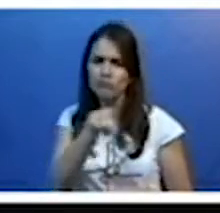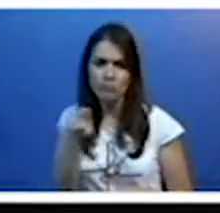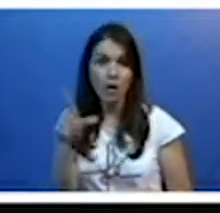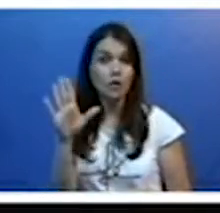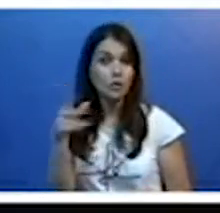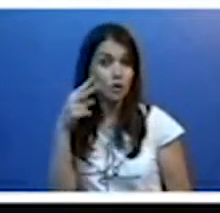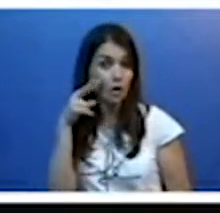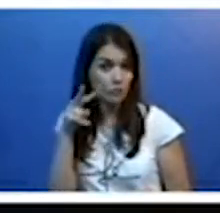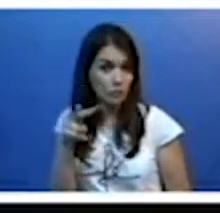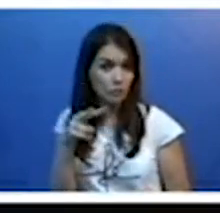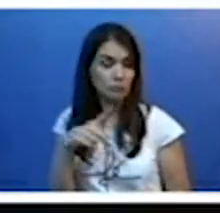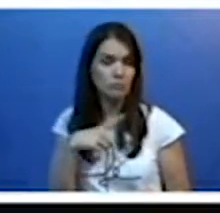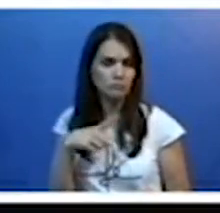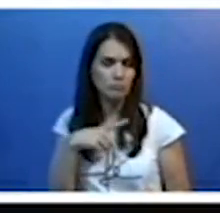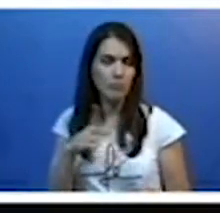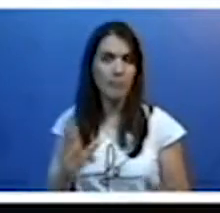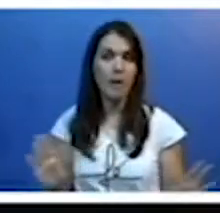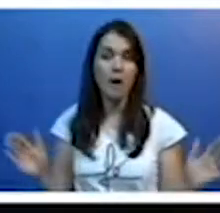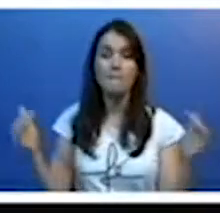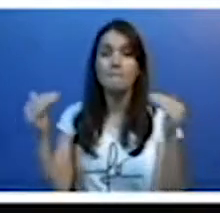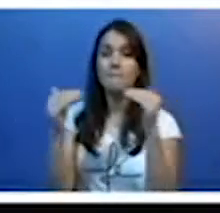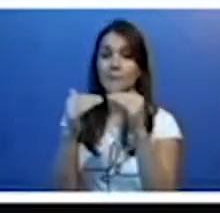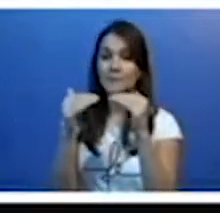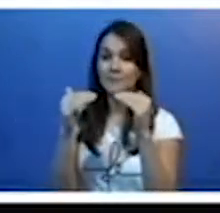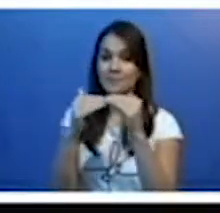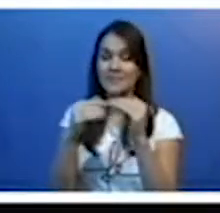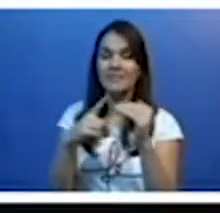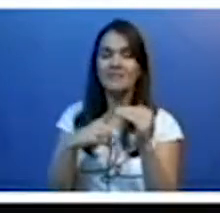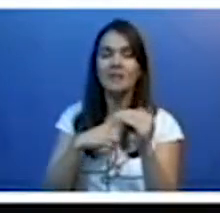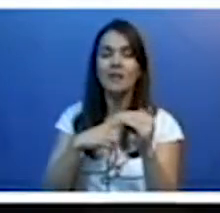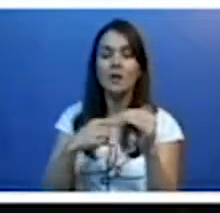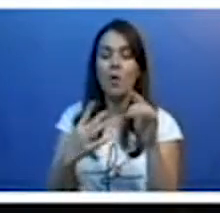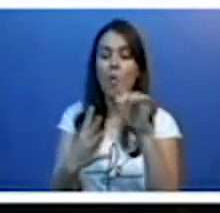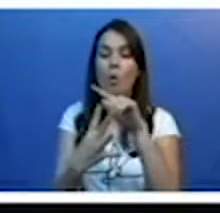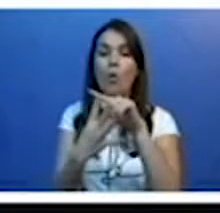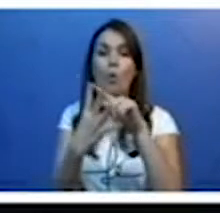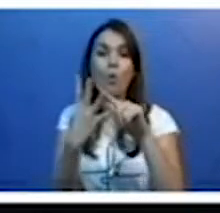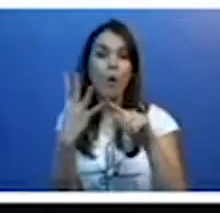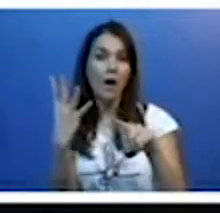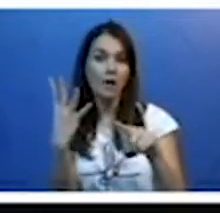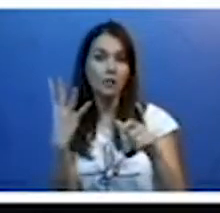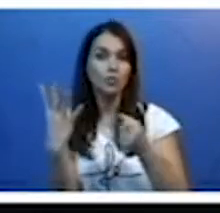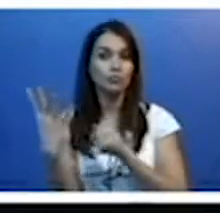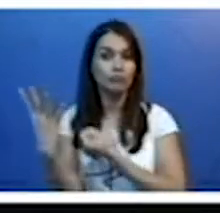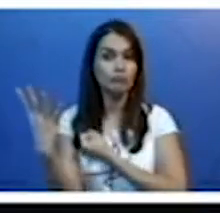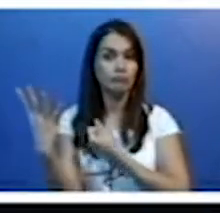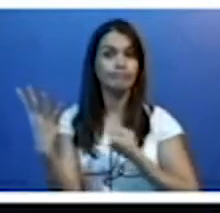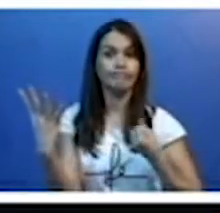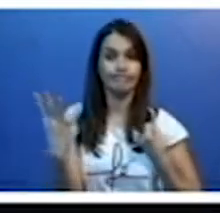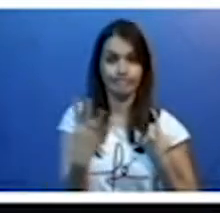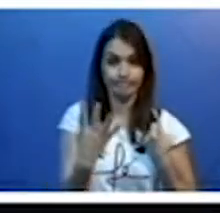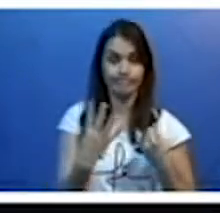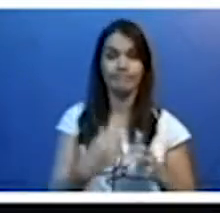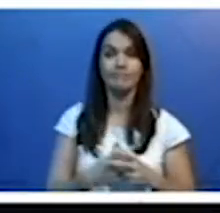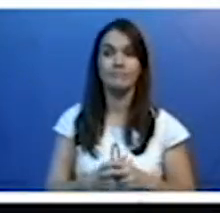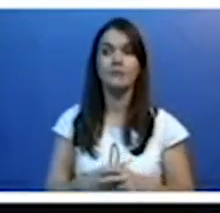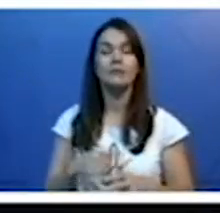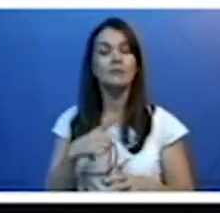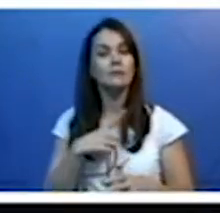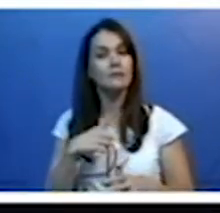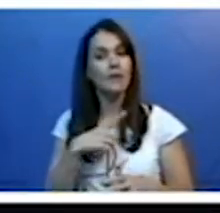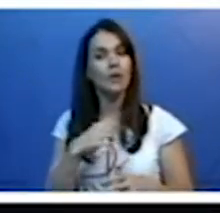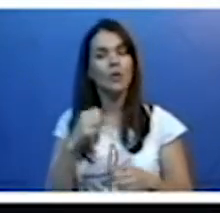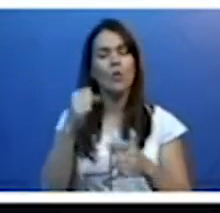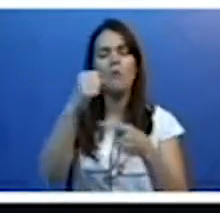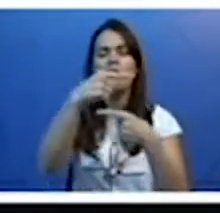que numa proporção, nós temos 4 valores, certo? São duas razões. Uma razão é uma